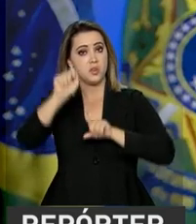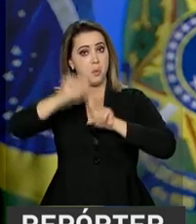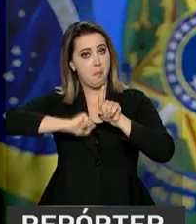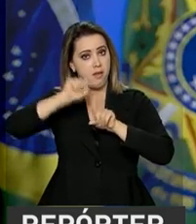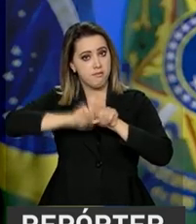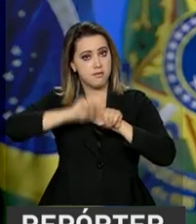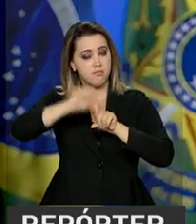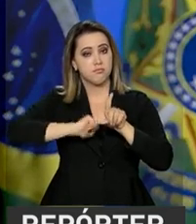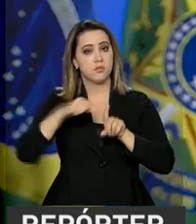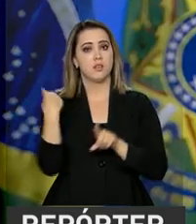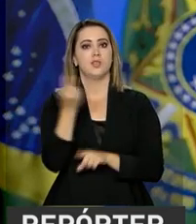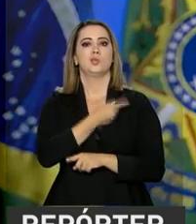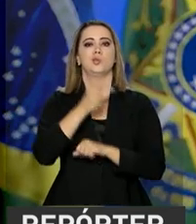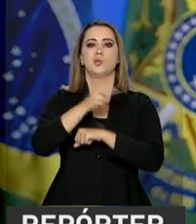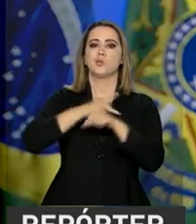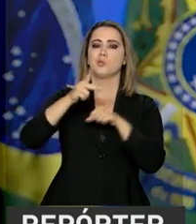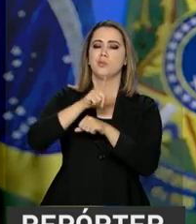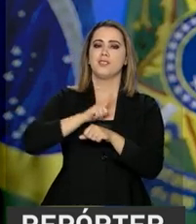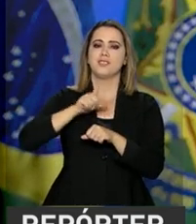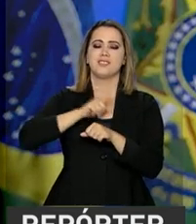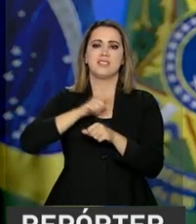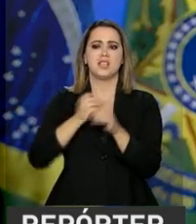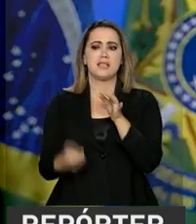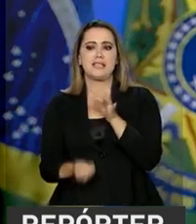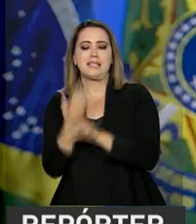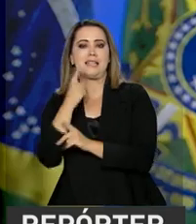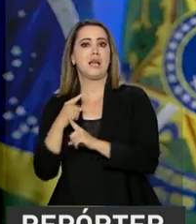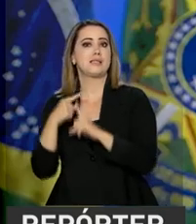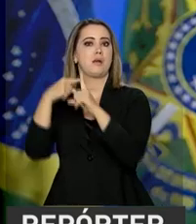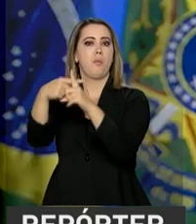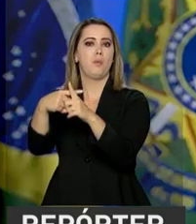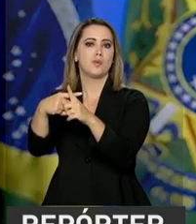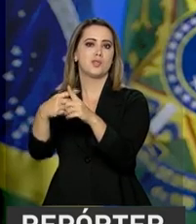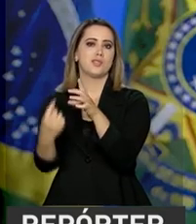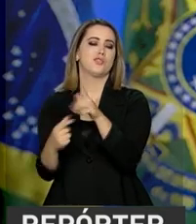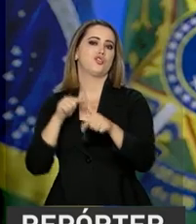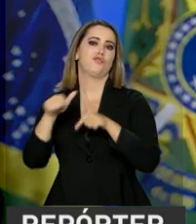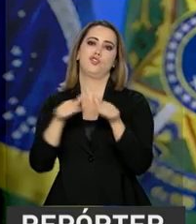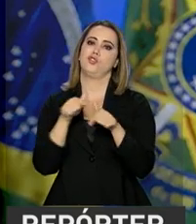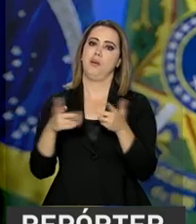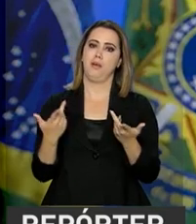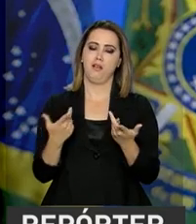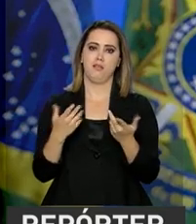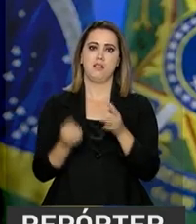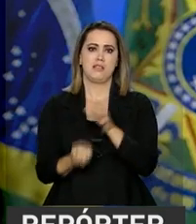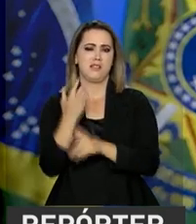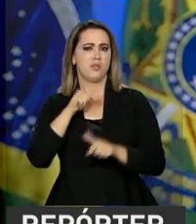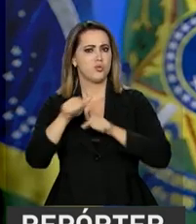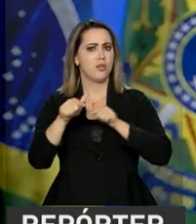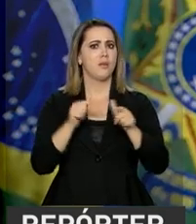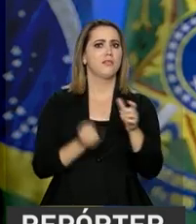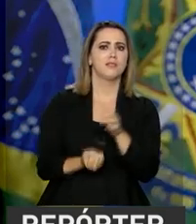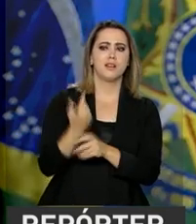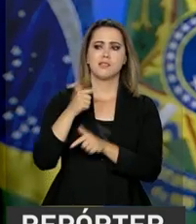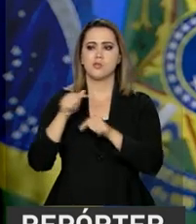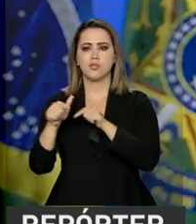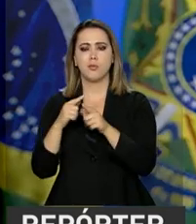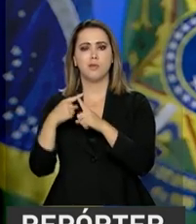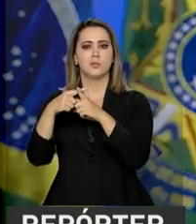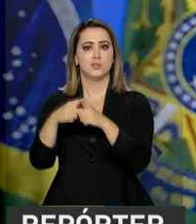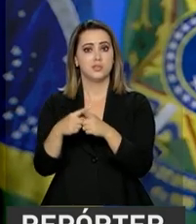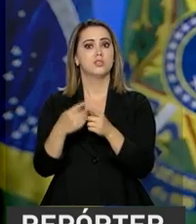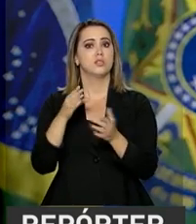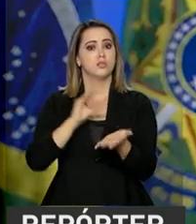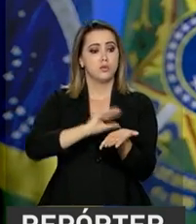seguido nosso país registra criação positiva de empregos os investimentos e os